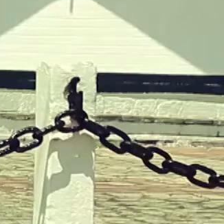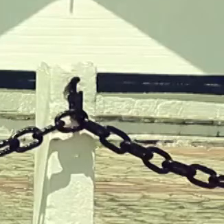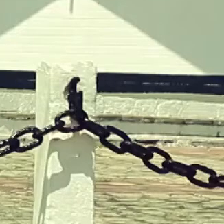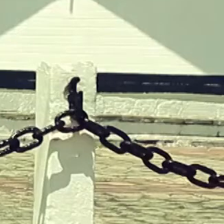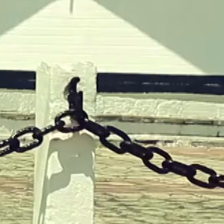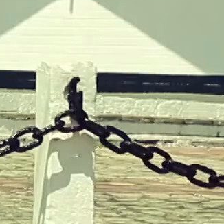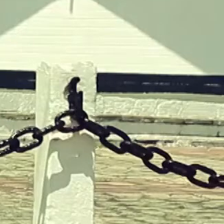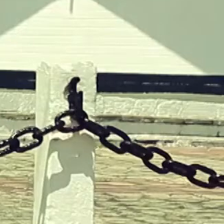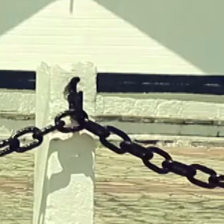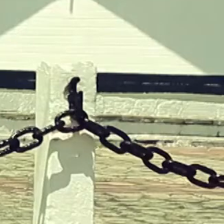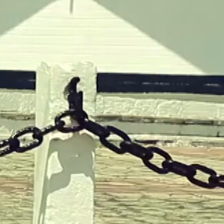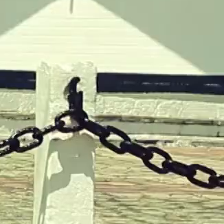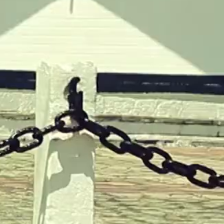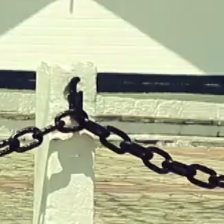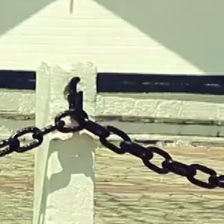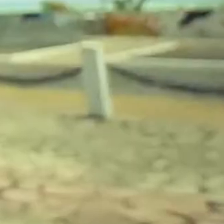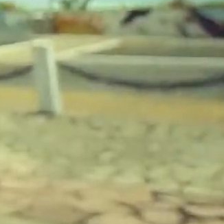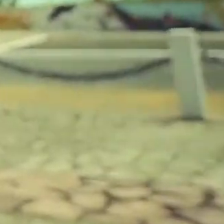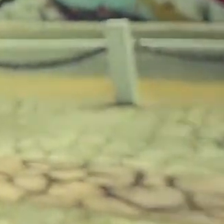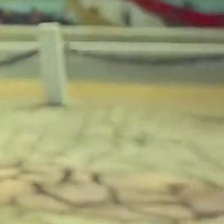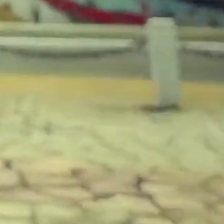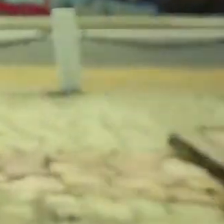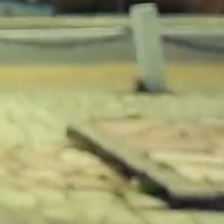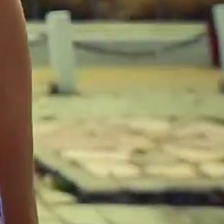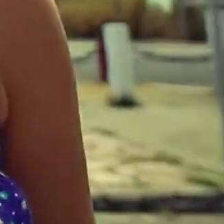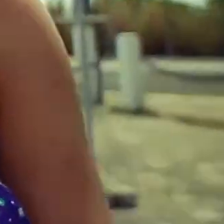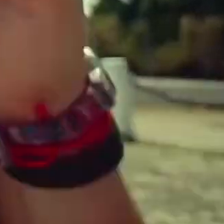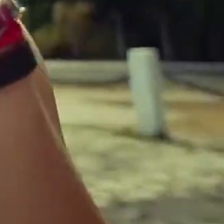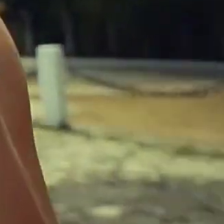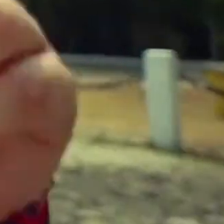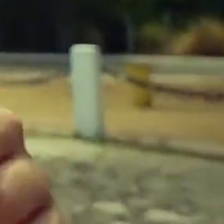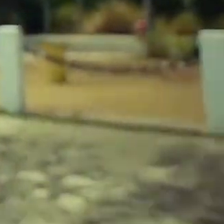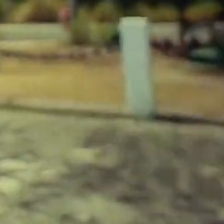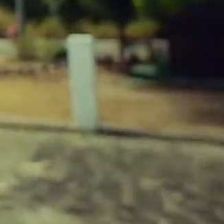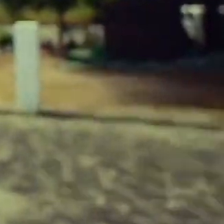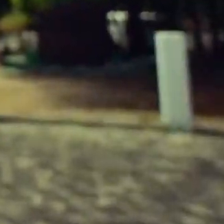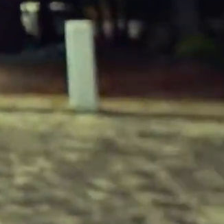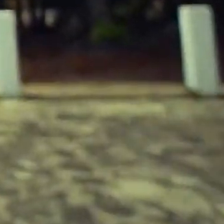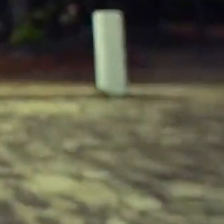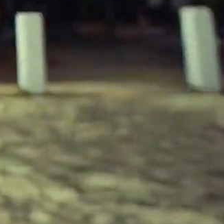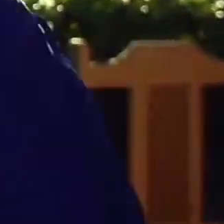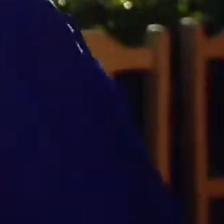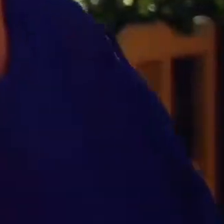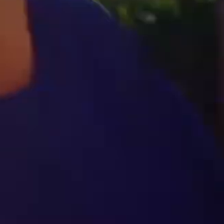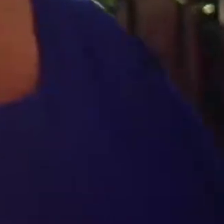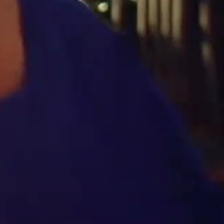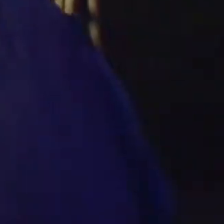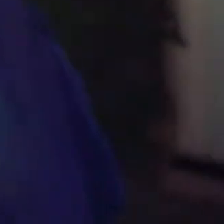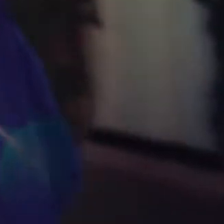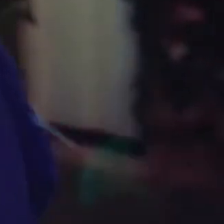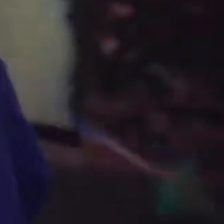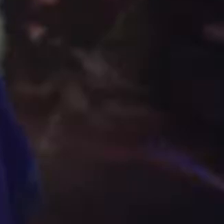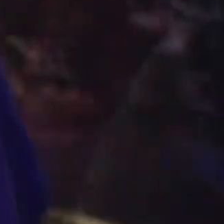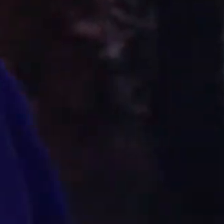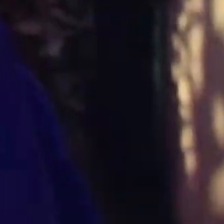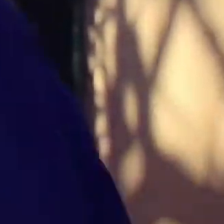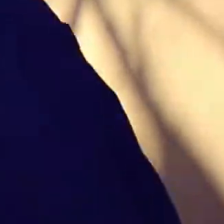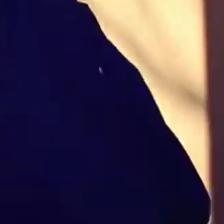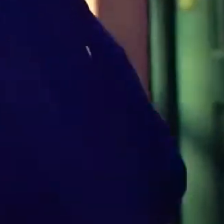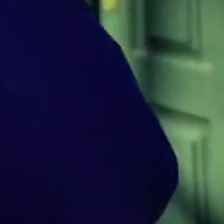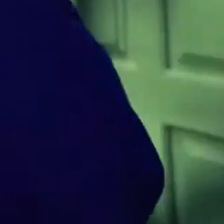esta é a nossa história são lugares e monumentos para serem admirados vamos defender nosso